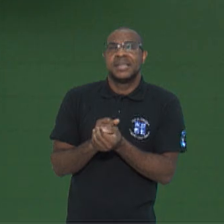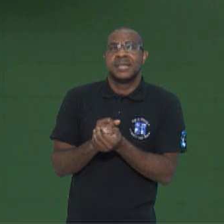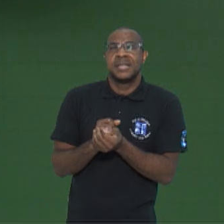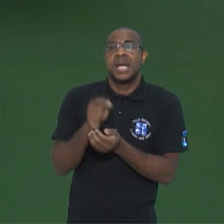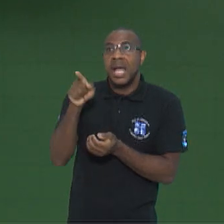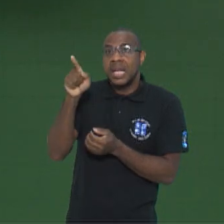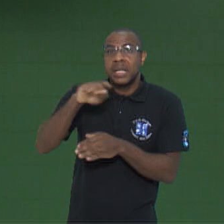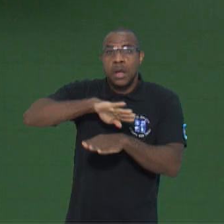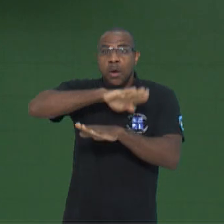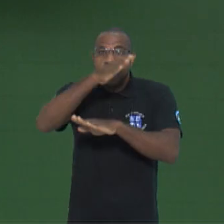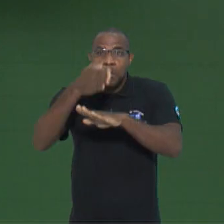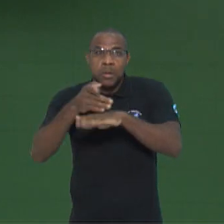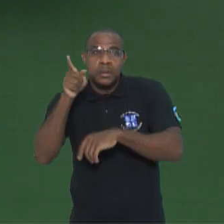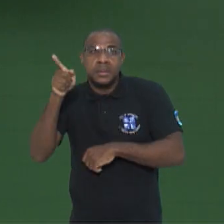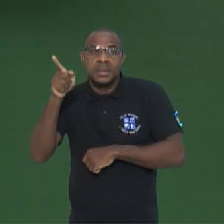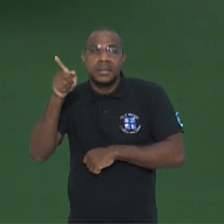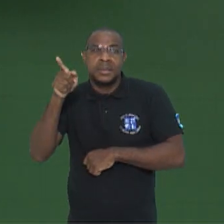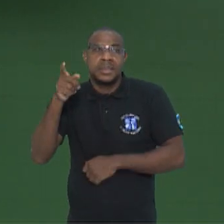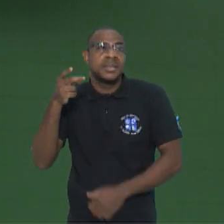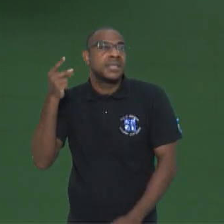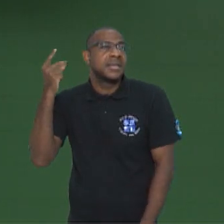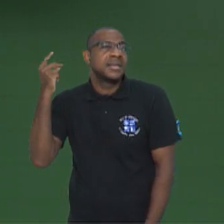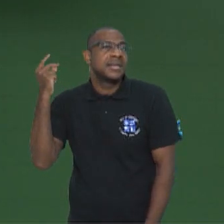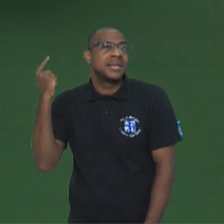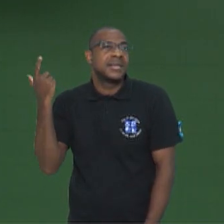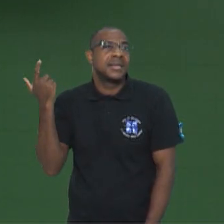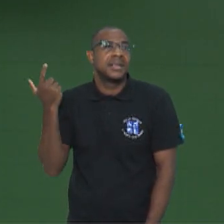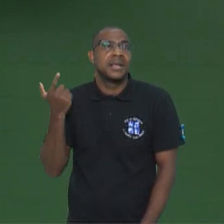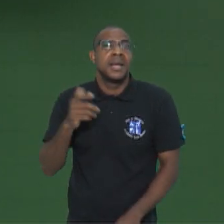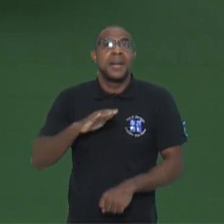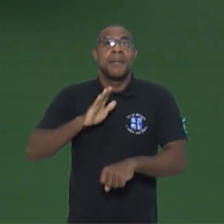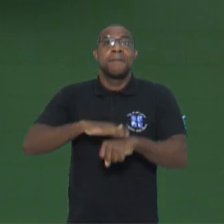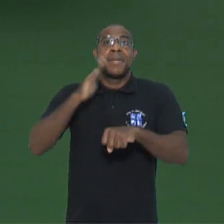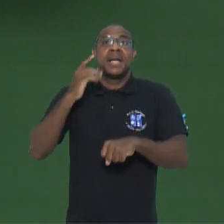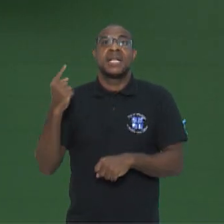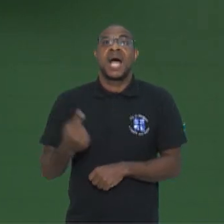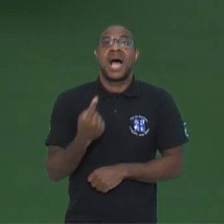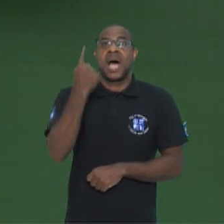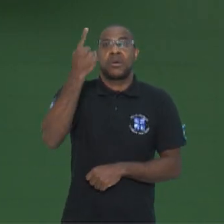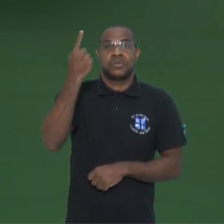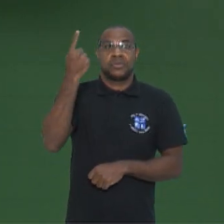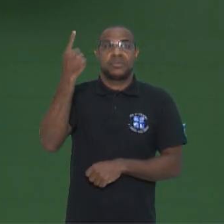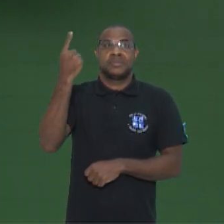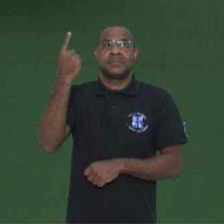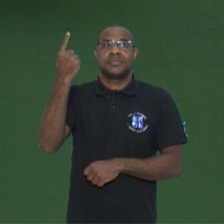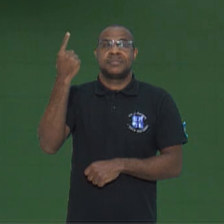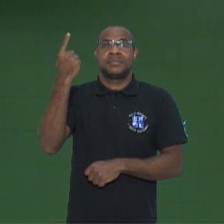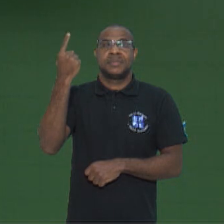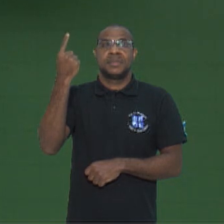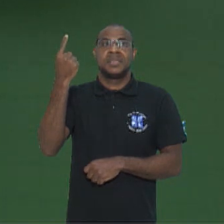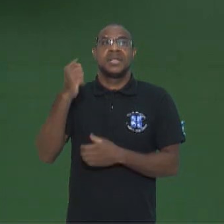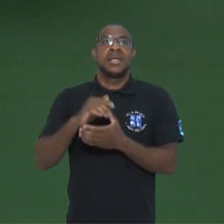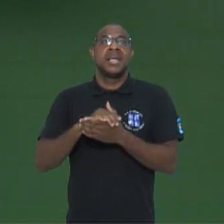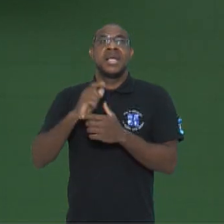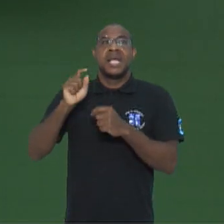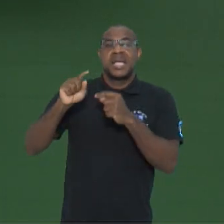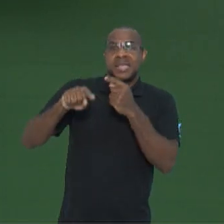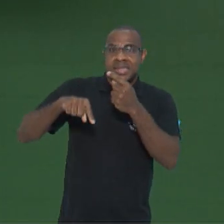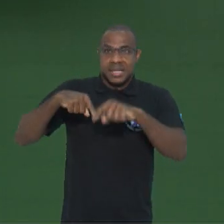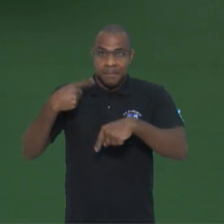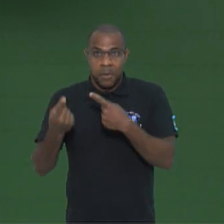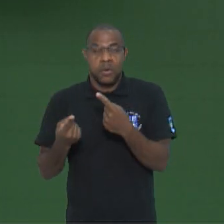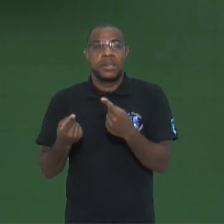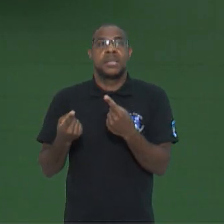essa montanha, ela por muito tempo foi considerada a montanha mais alta do estado, até que alguns anos depois, com equipamentos